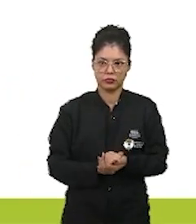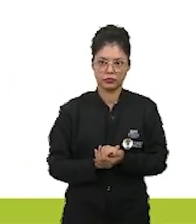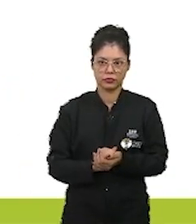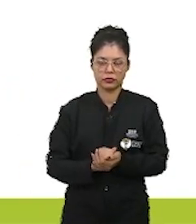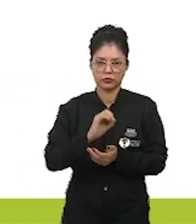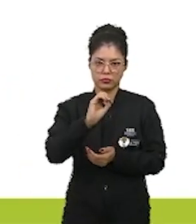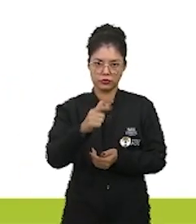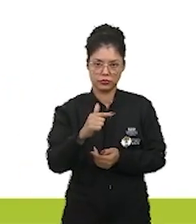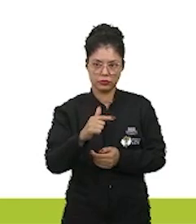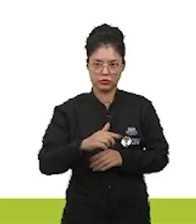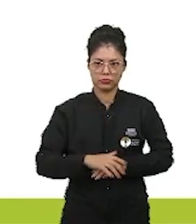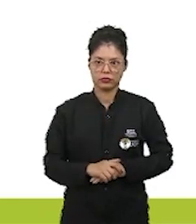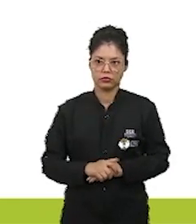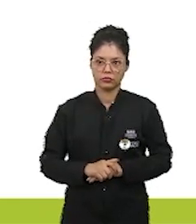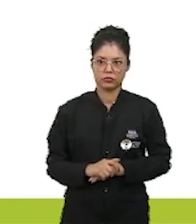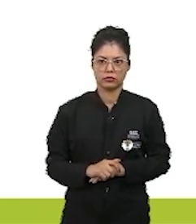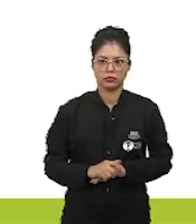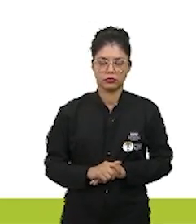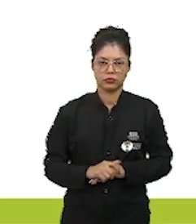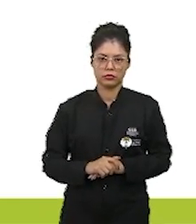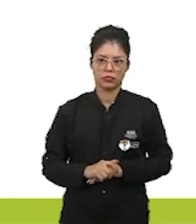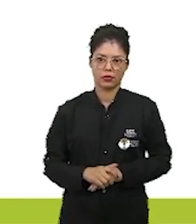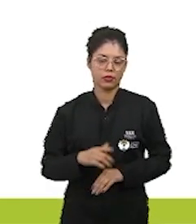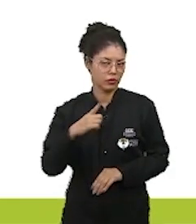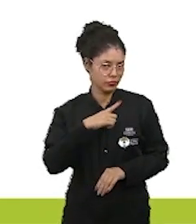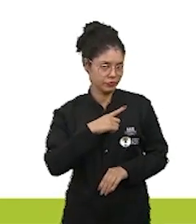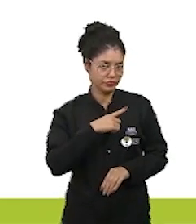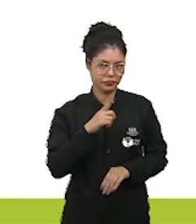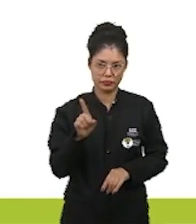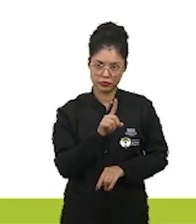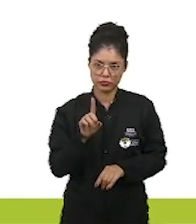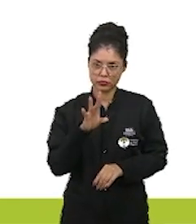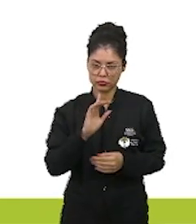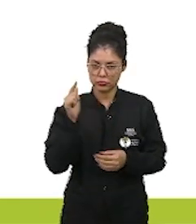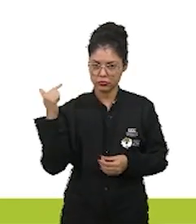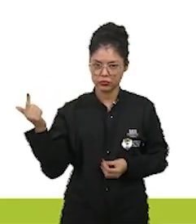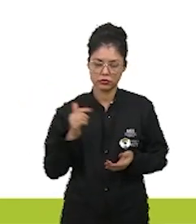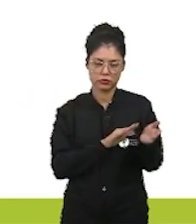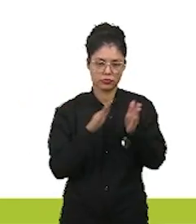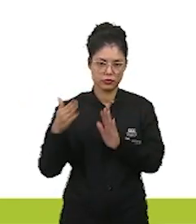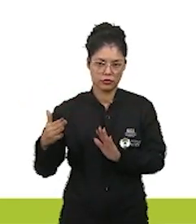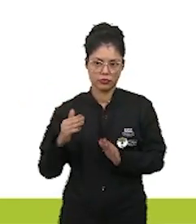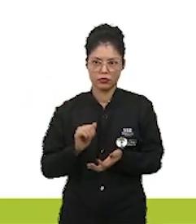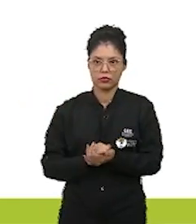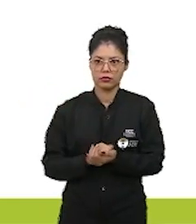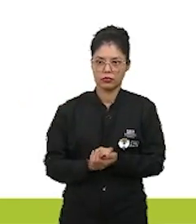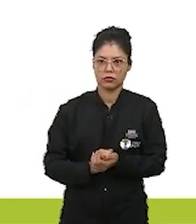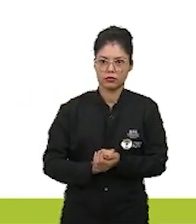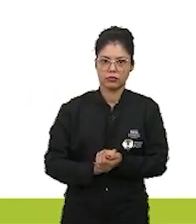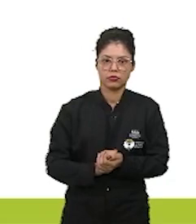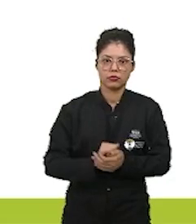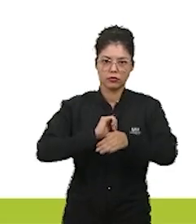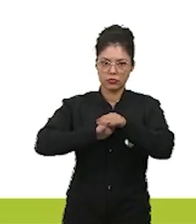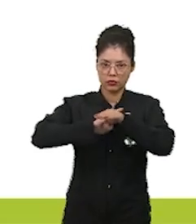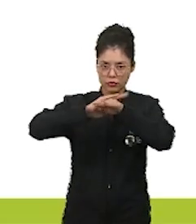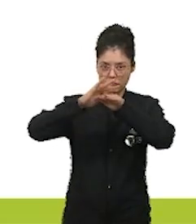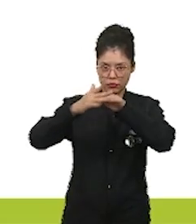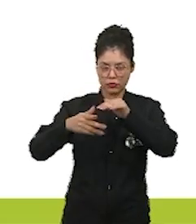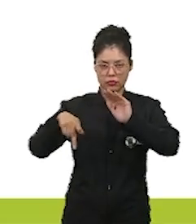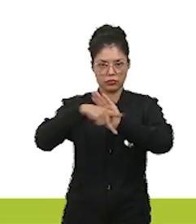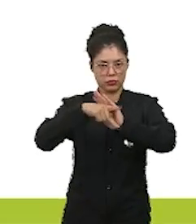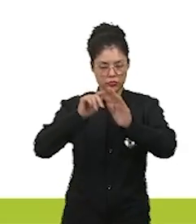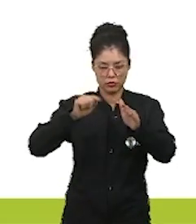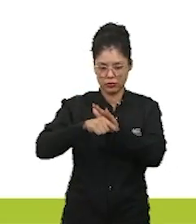silício. Mas o silício, ele não está só no granito, também essa nossa parte aqui da litosfera, ela